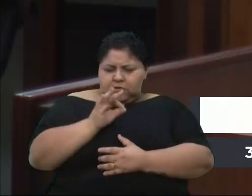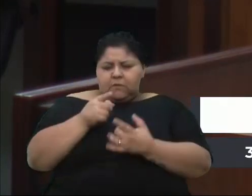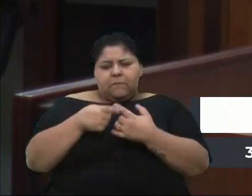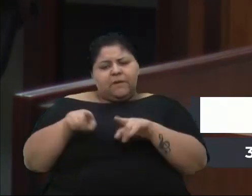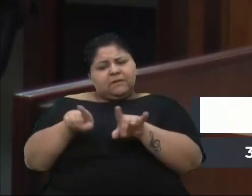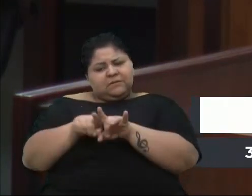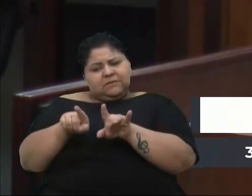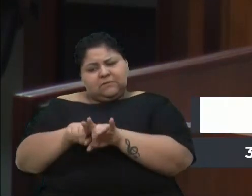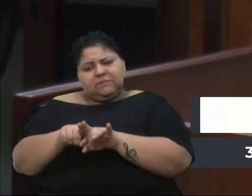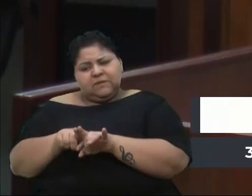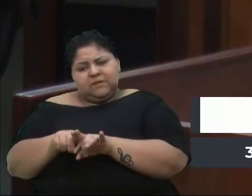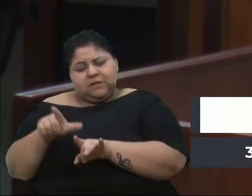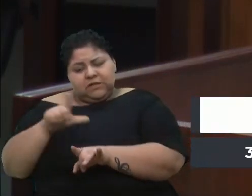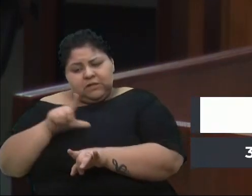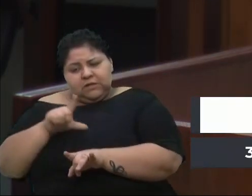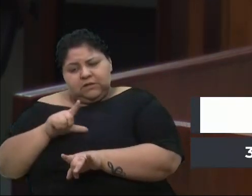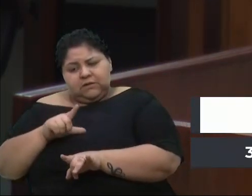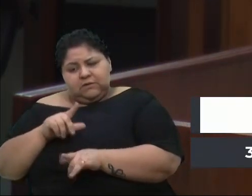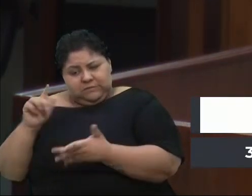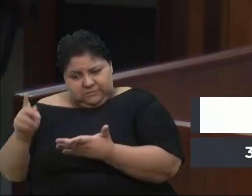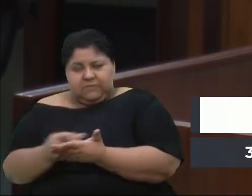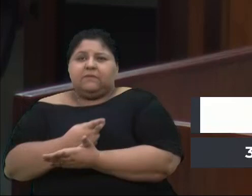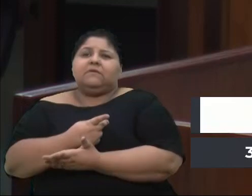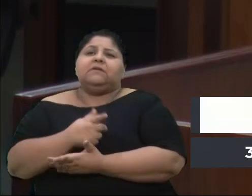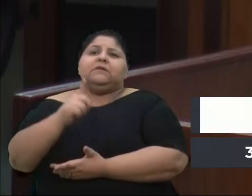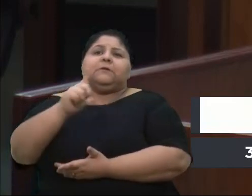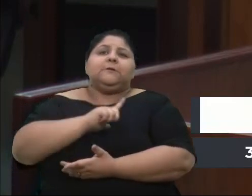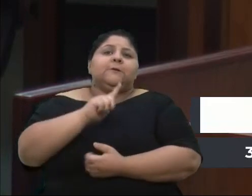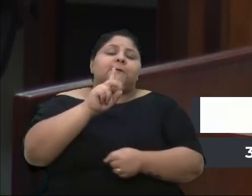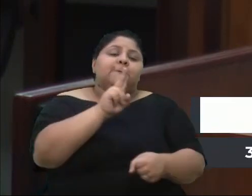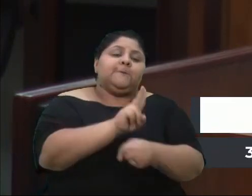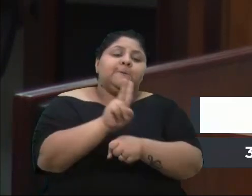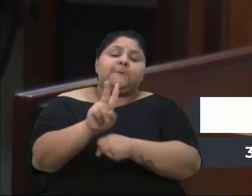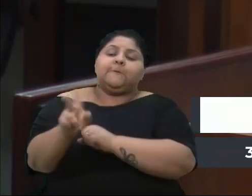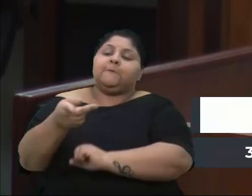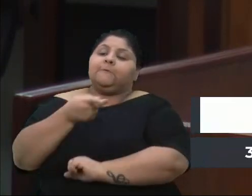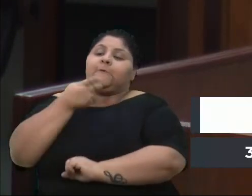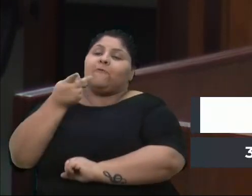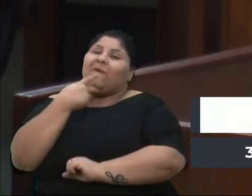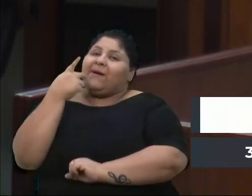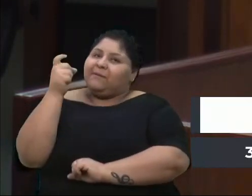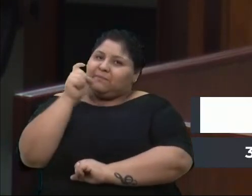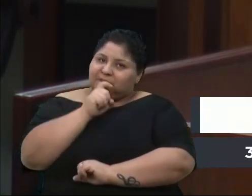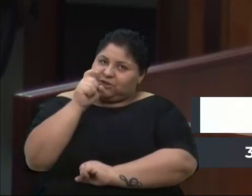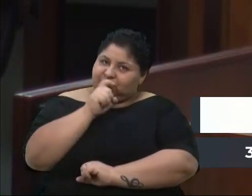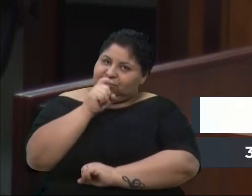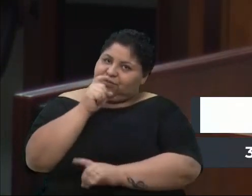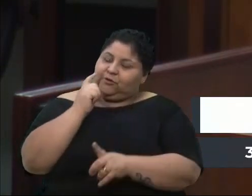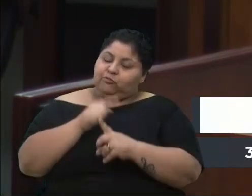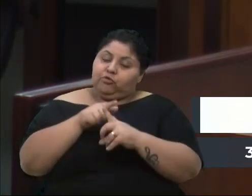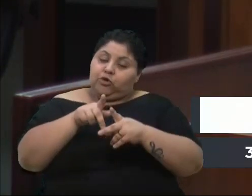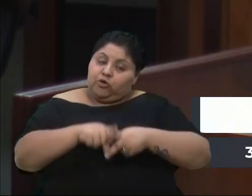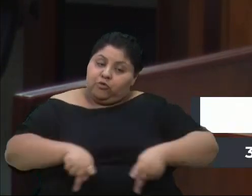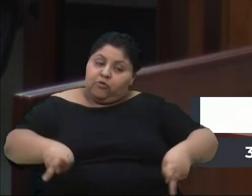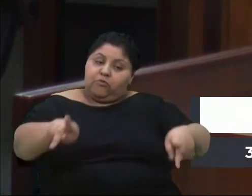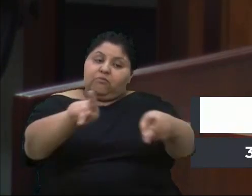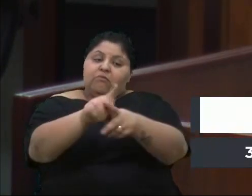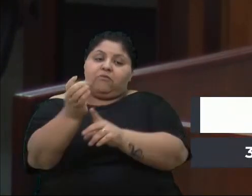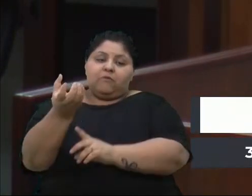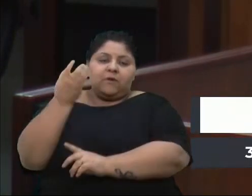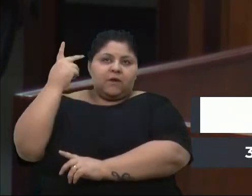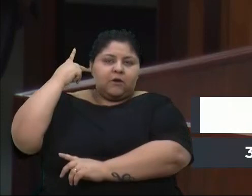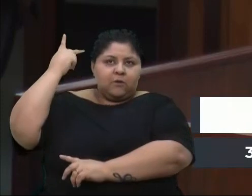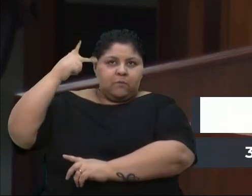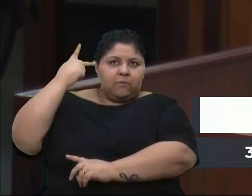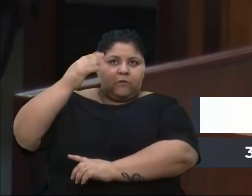e erro, mas temos que cuidar para não falar em verdades, porque a população quer políticos